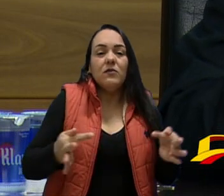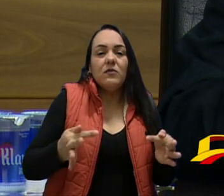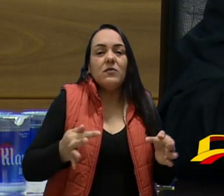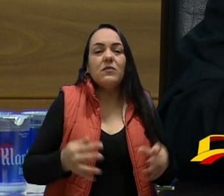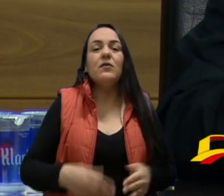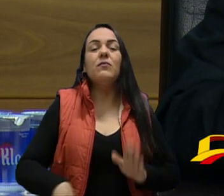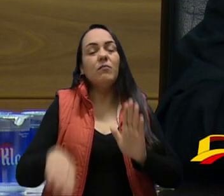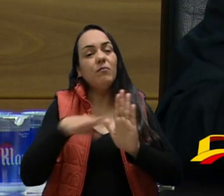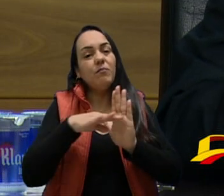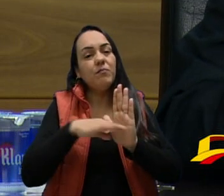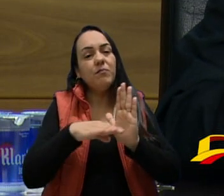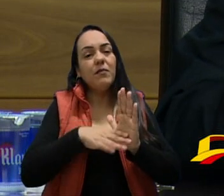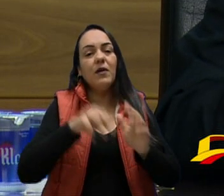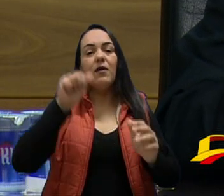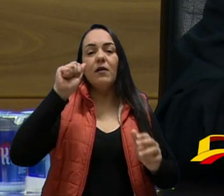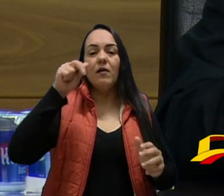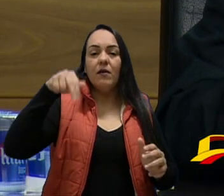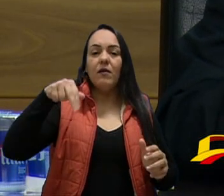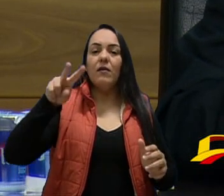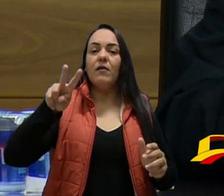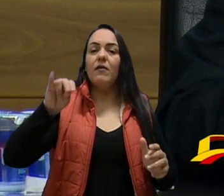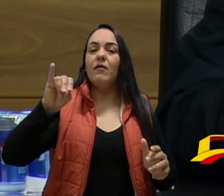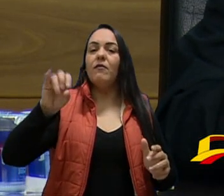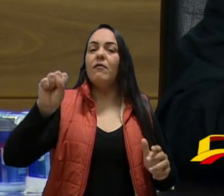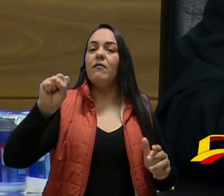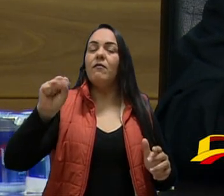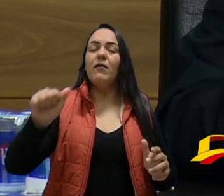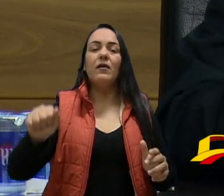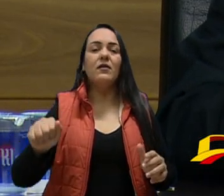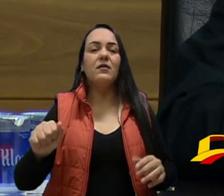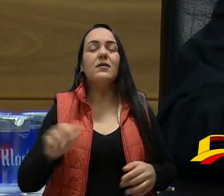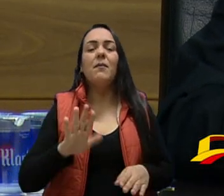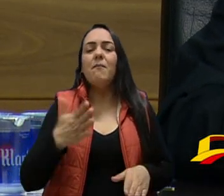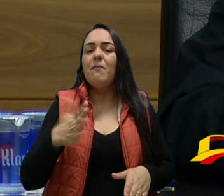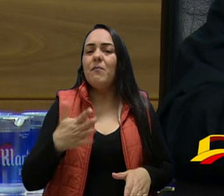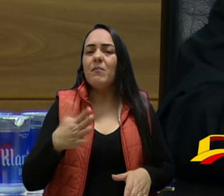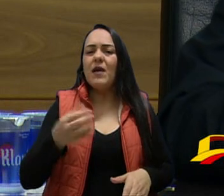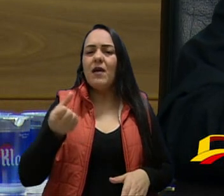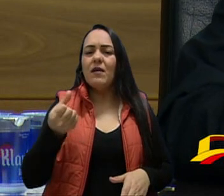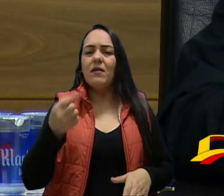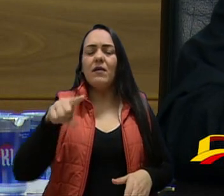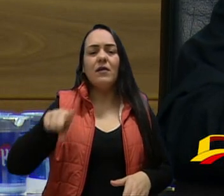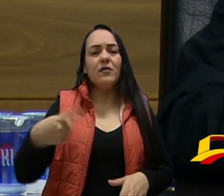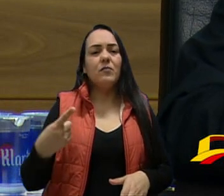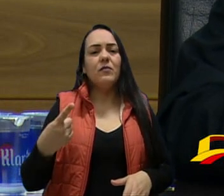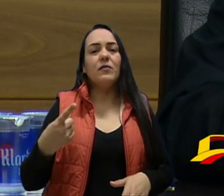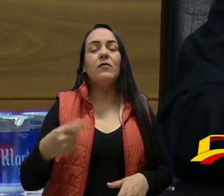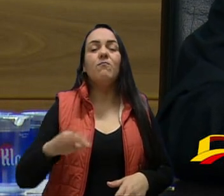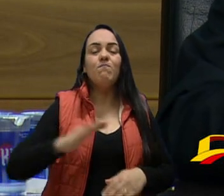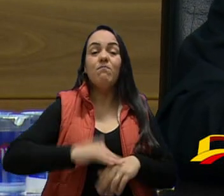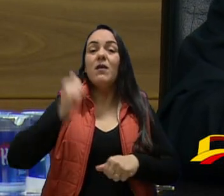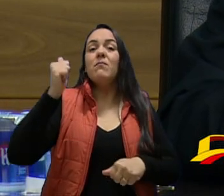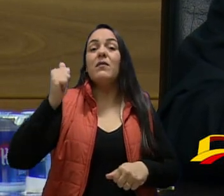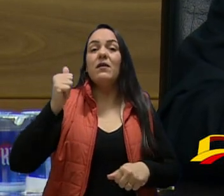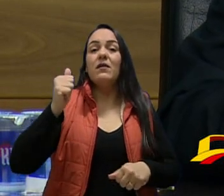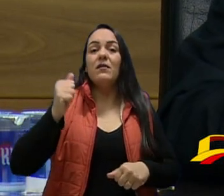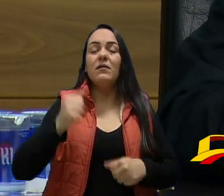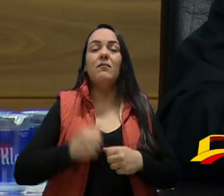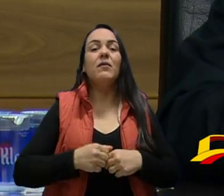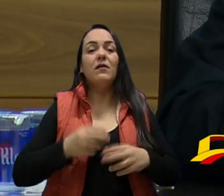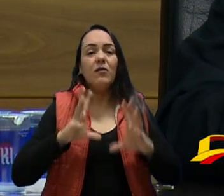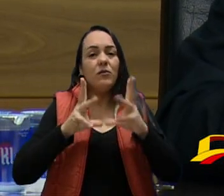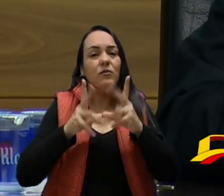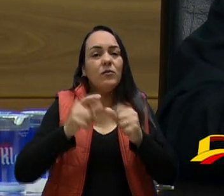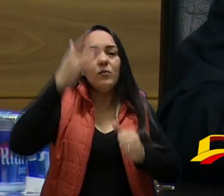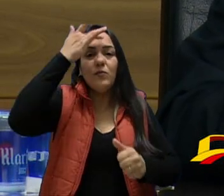registro na anvisa mas já temos é uma solicitação para quase 6 mil testes a mais vamos tentar fazer isso para a população